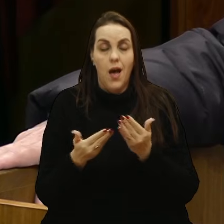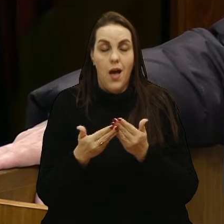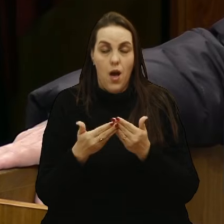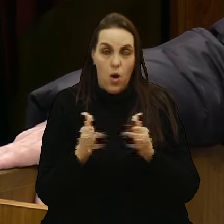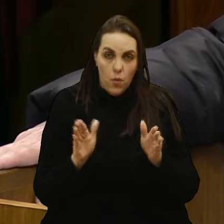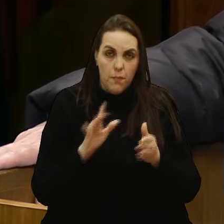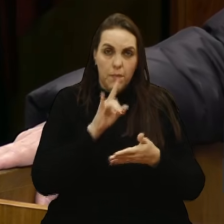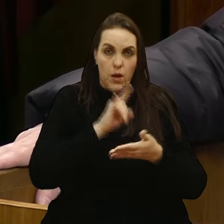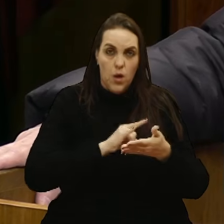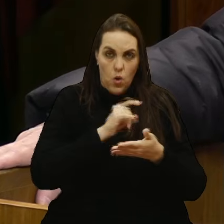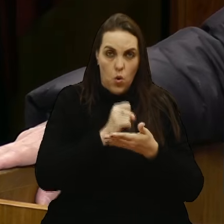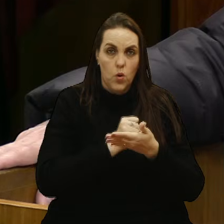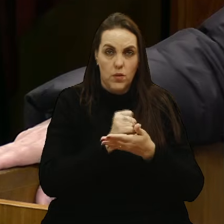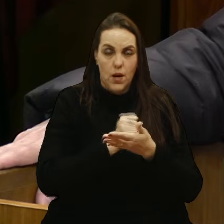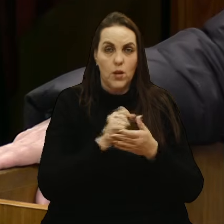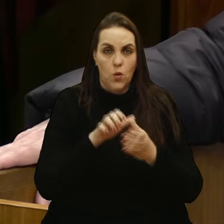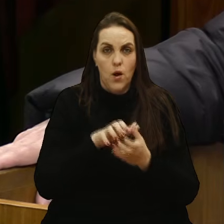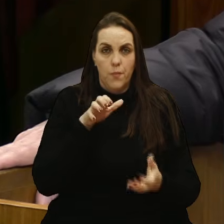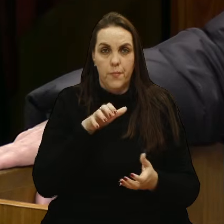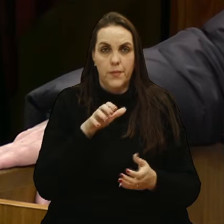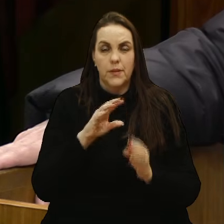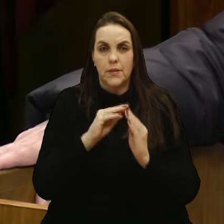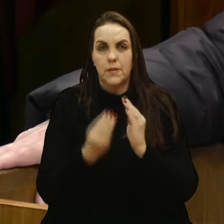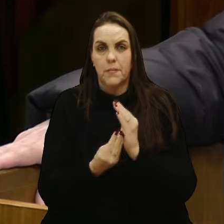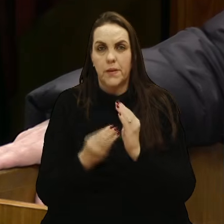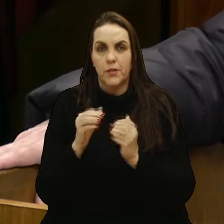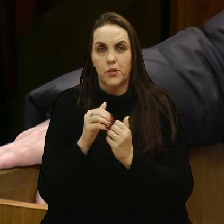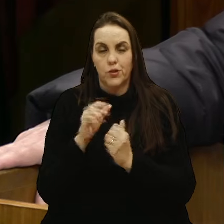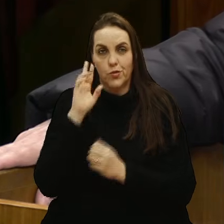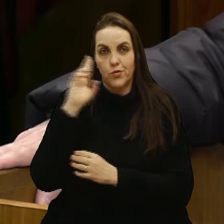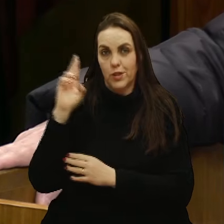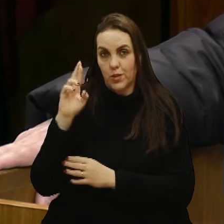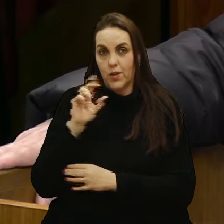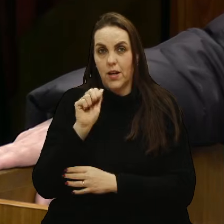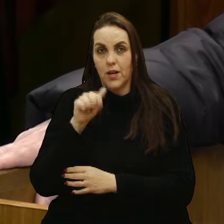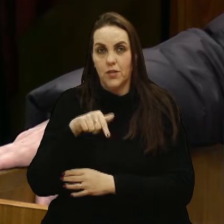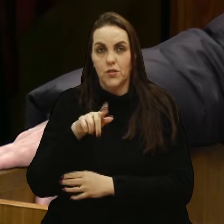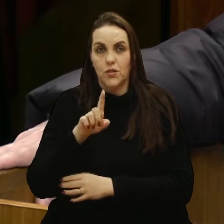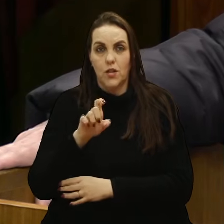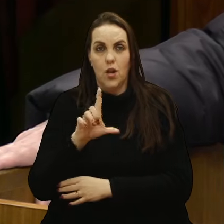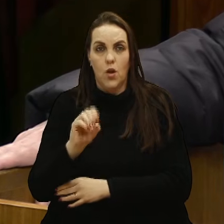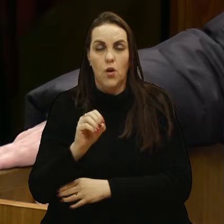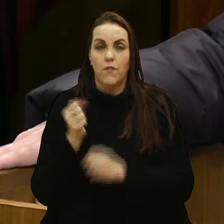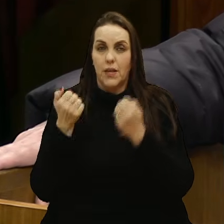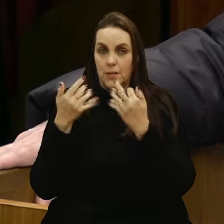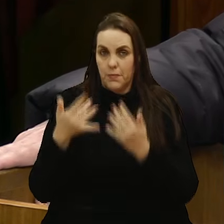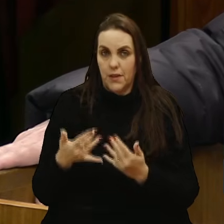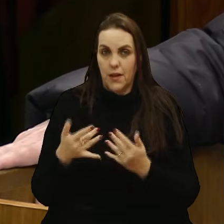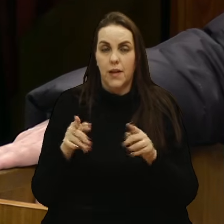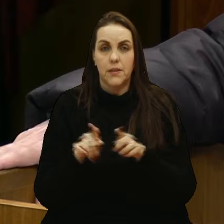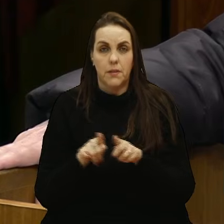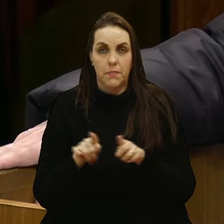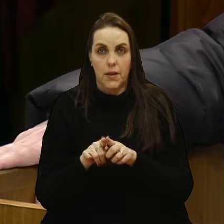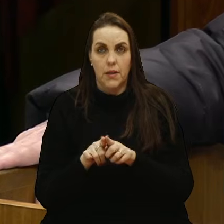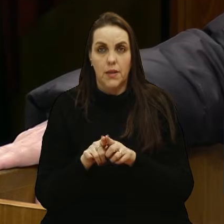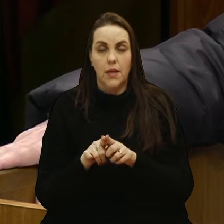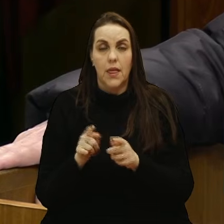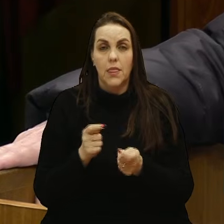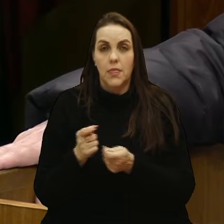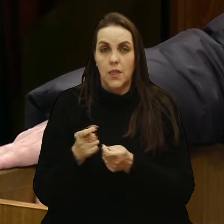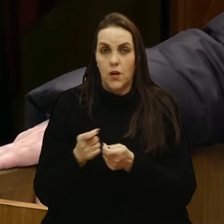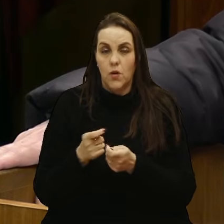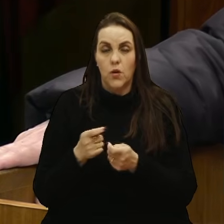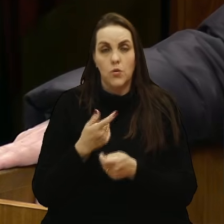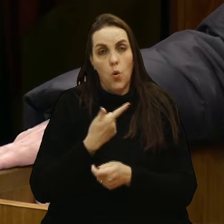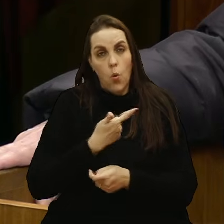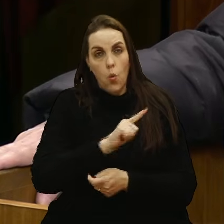SAMAI, e o nosso diretor Ângelo, que depois ele vai falar sobre isso, né, Ângelo? Nós estamos negociando um novo